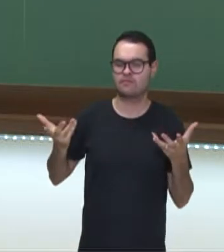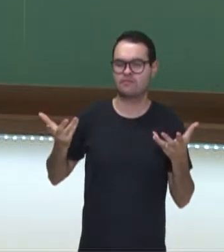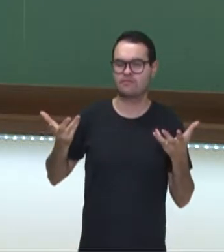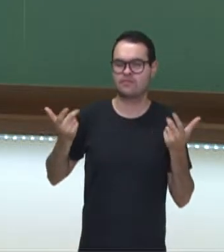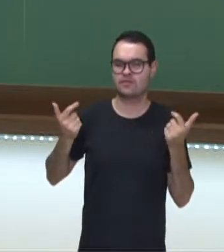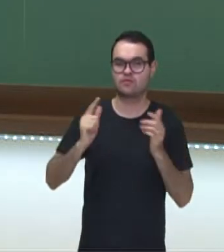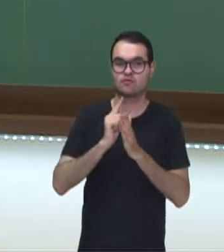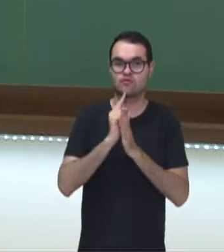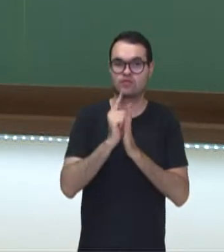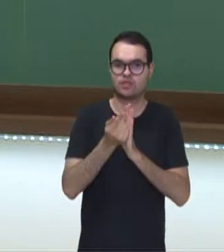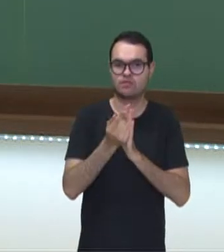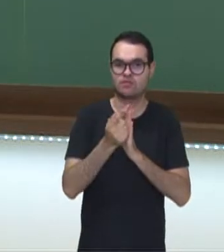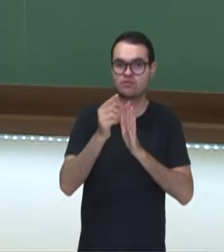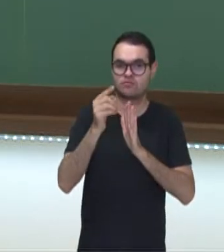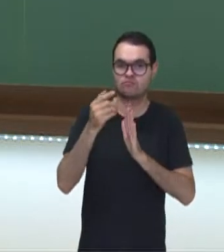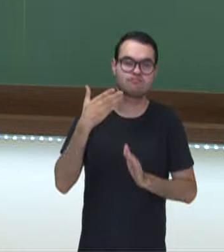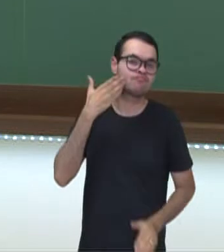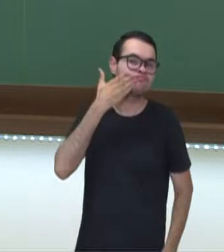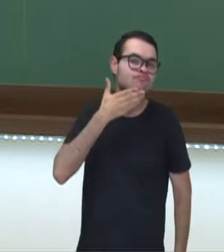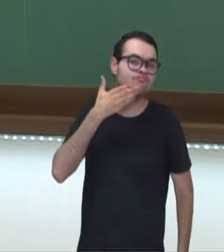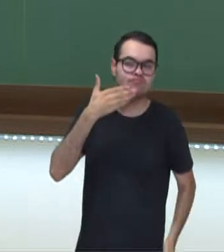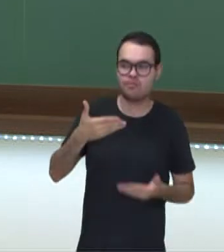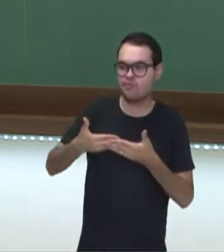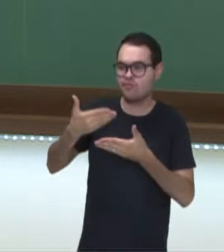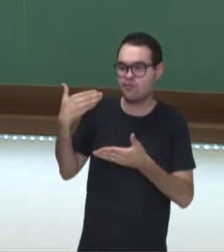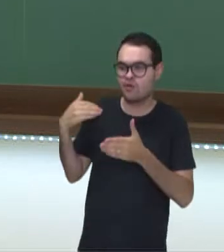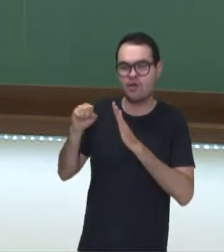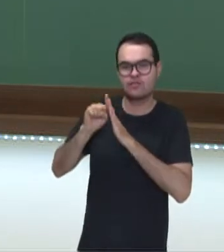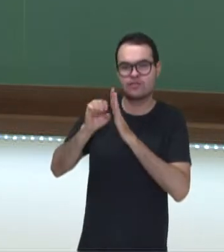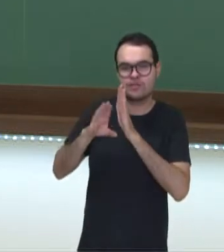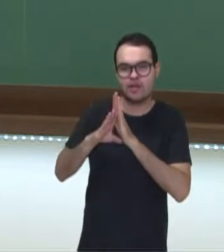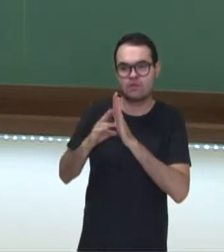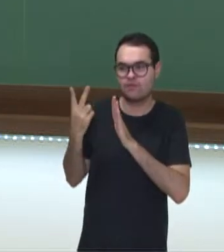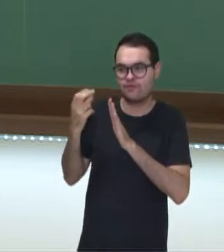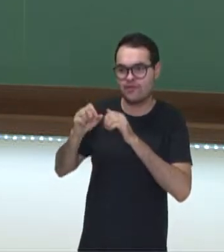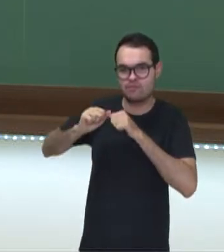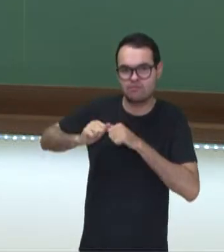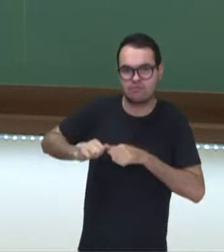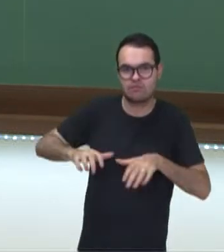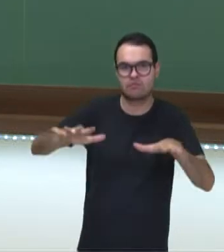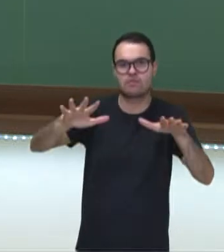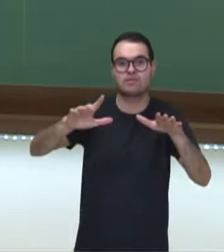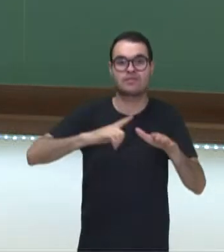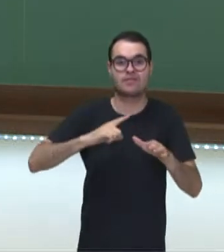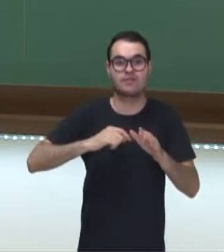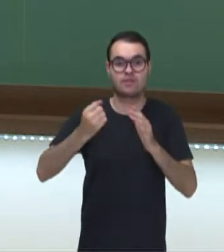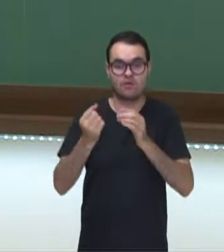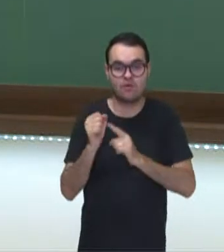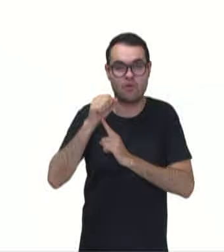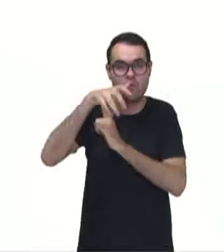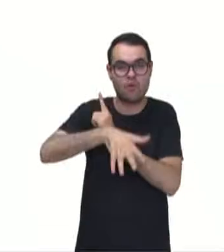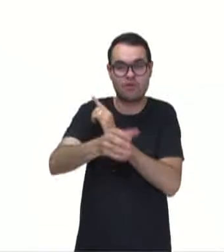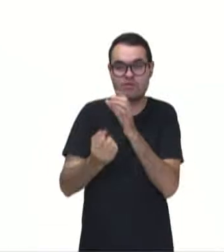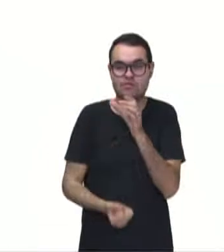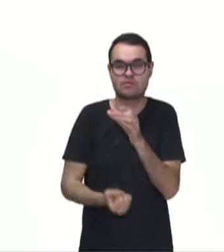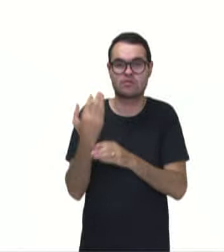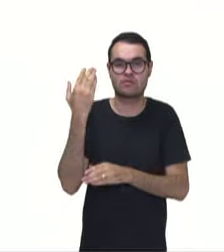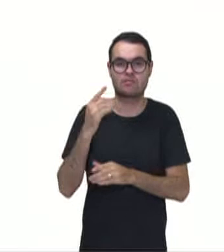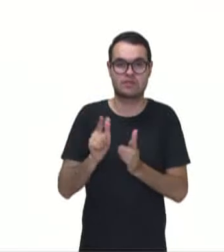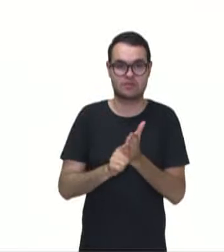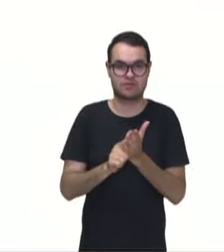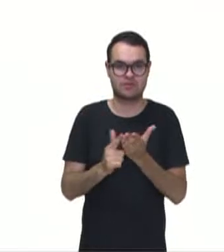que se consolidou aí ao longo do século XX, mas tem a sua origem nos jornais americanos. Tira ou tirinha é